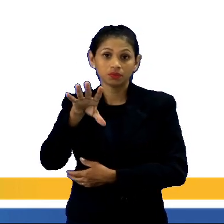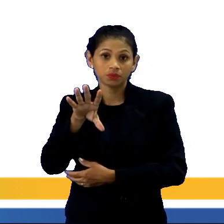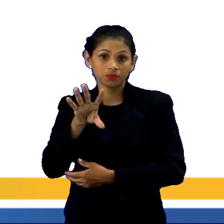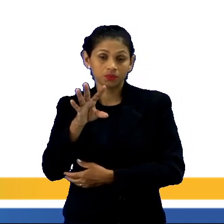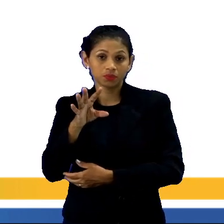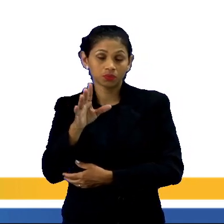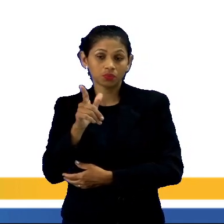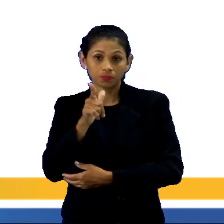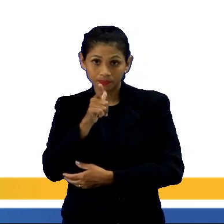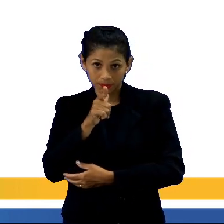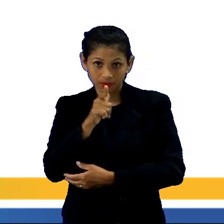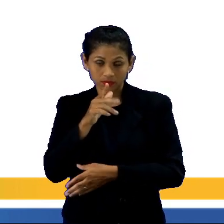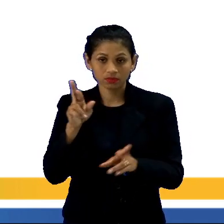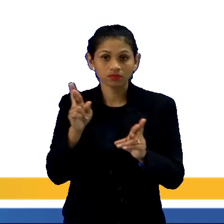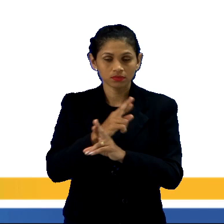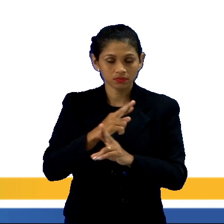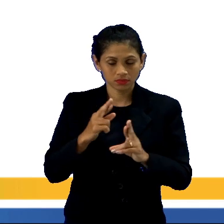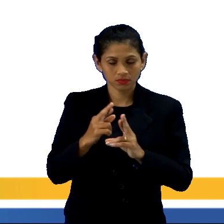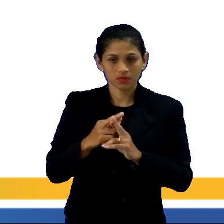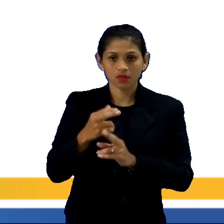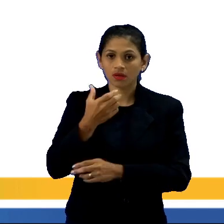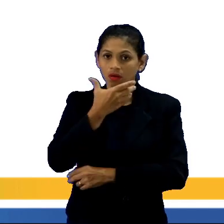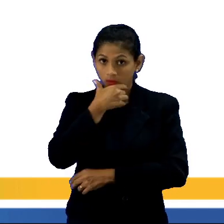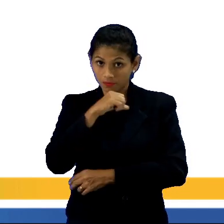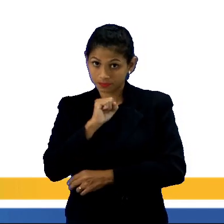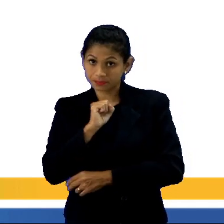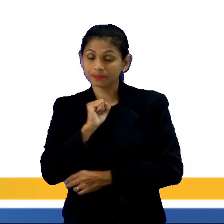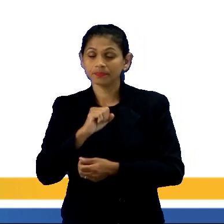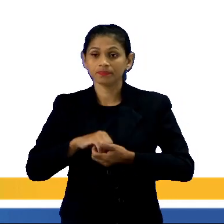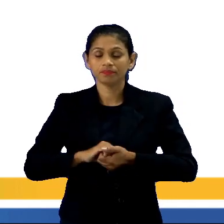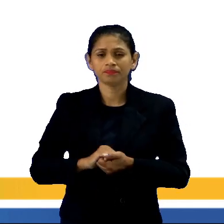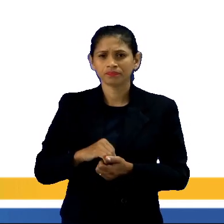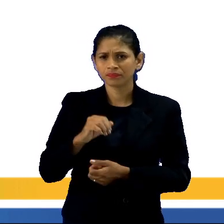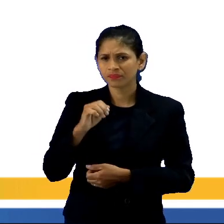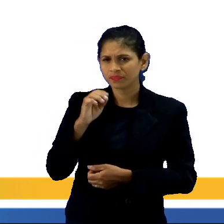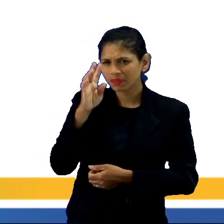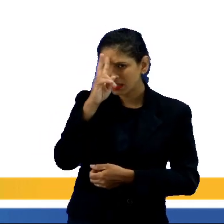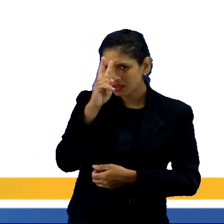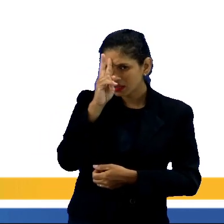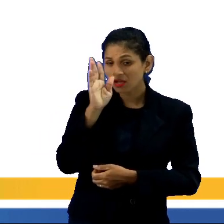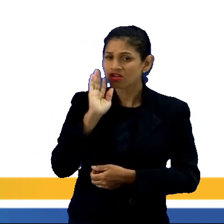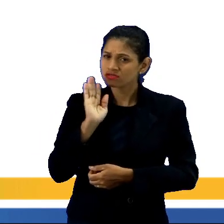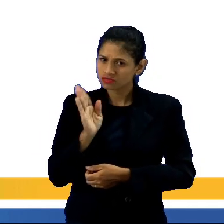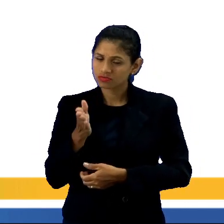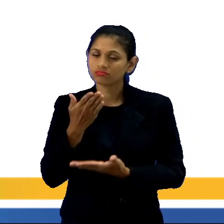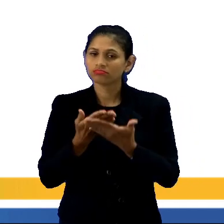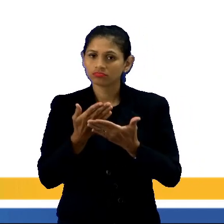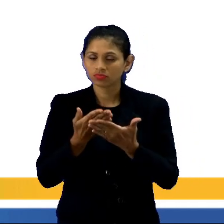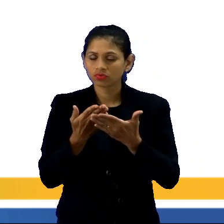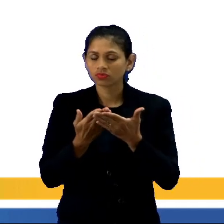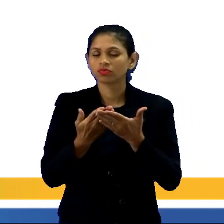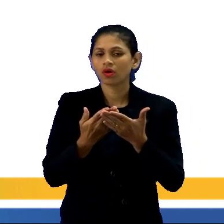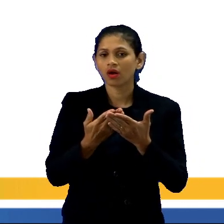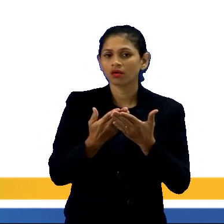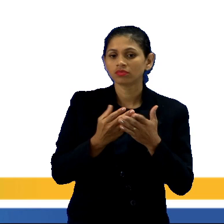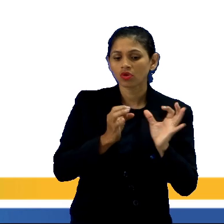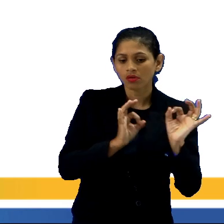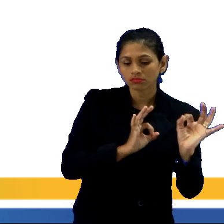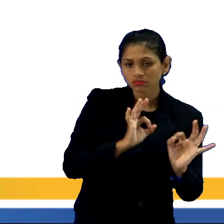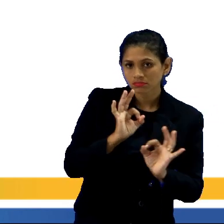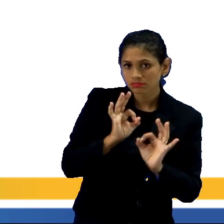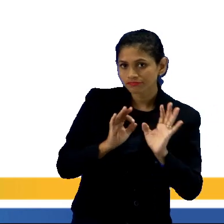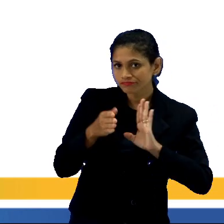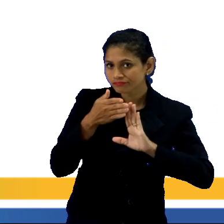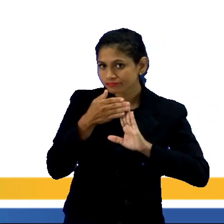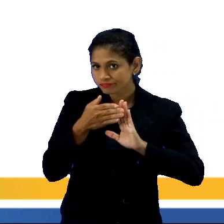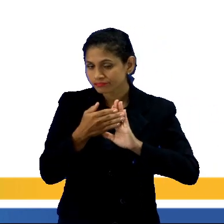homens. E aí, o que tem a ver todos esses órgãos aí? Lembra que a gente já estudou os níveis de organização. E conforme a gente tem um